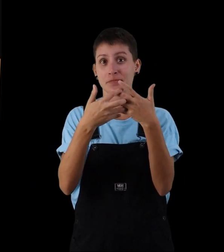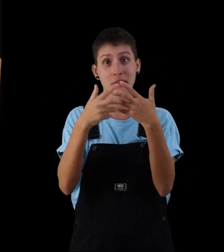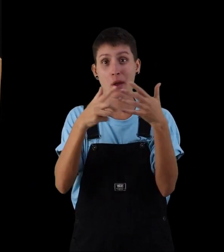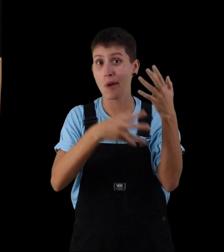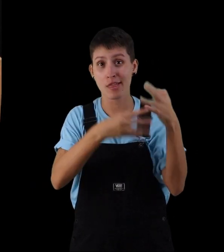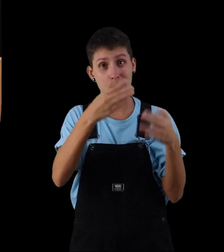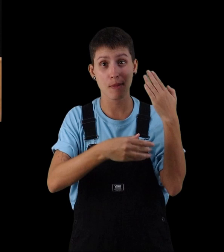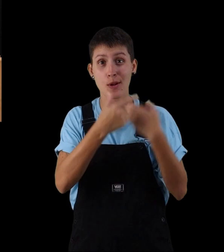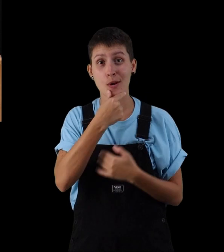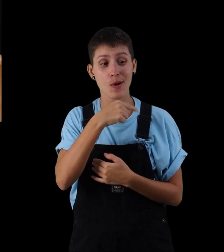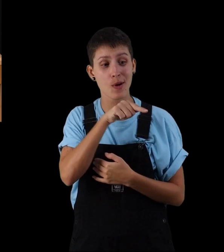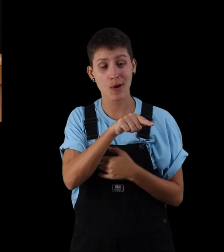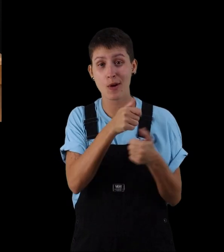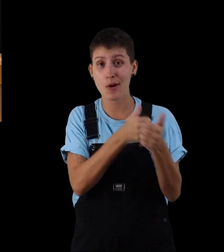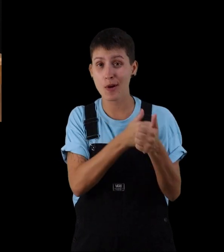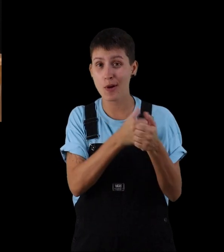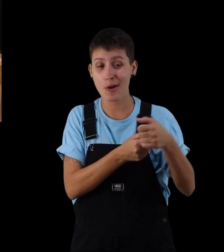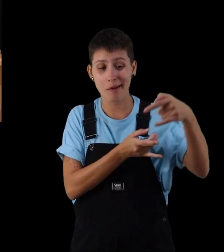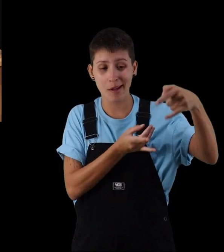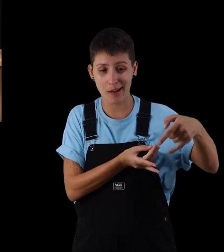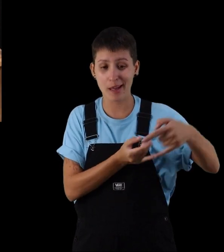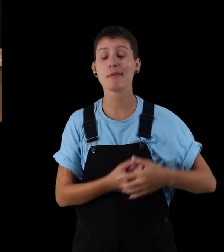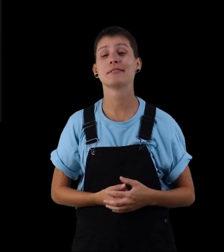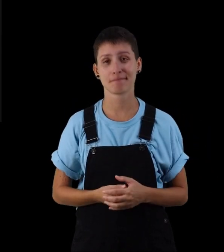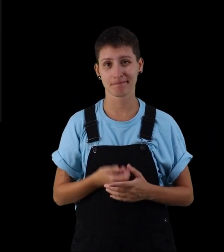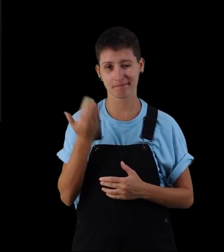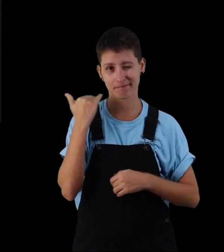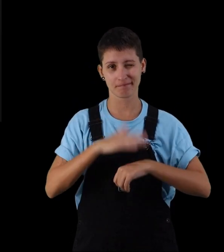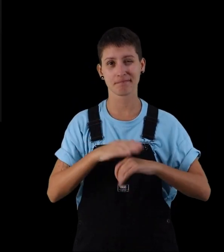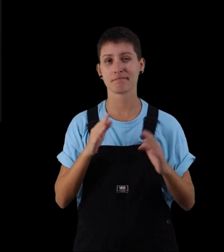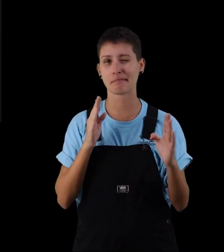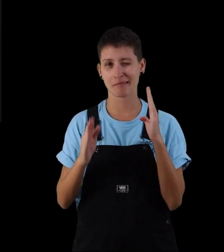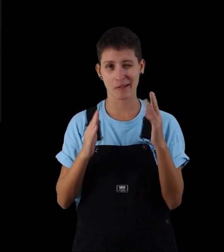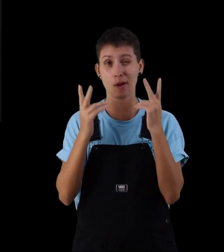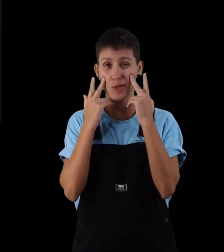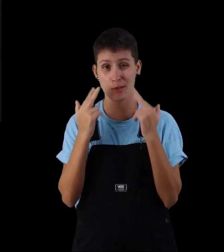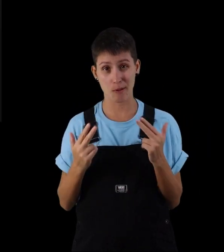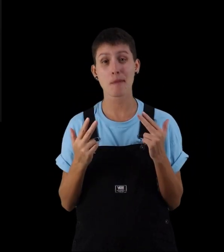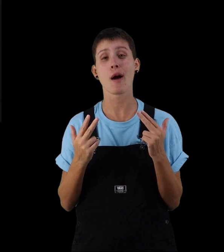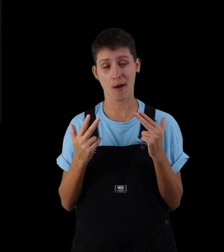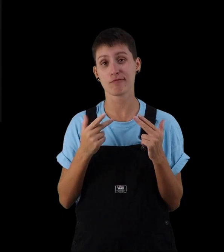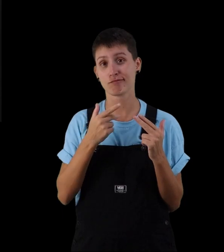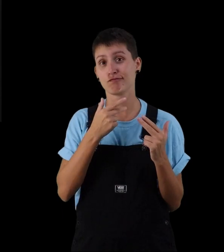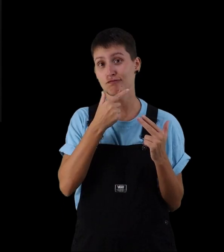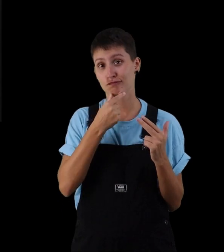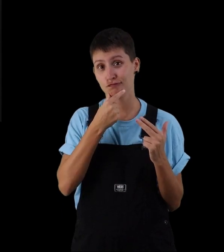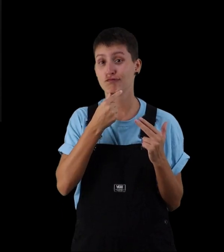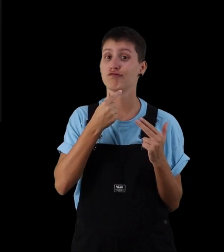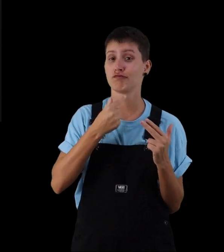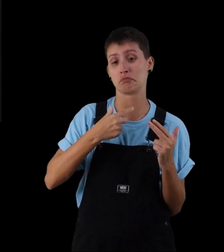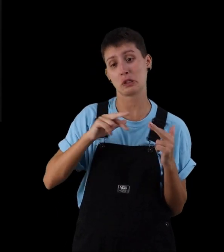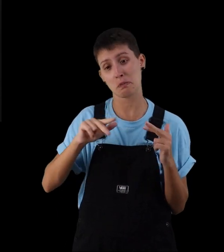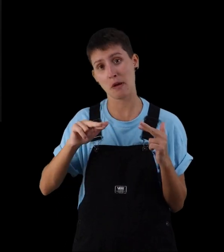nem acordou o irmãozinho que dormia na cama ao lado. Nessa época, era comum os filhos dividirem o